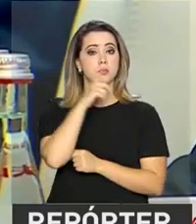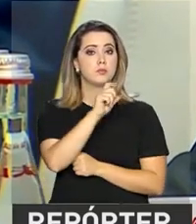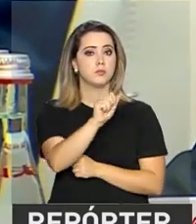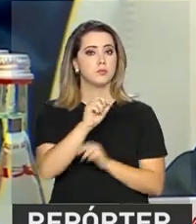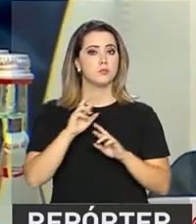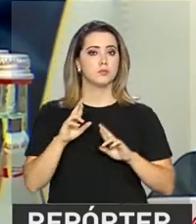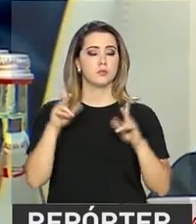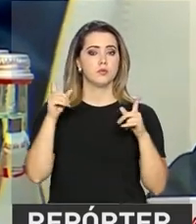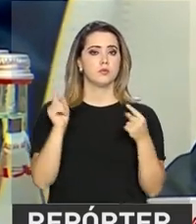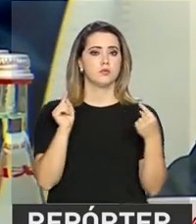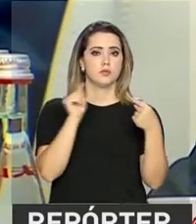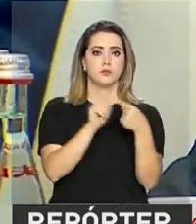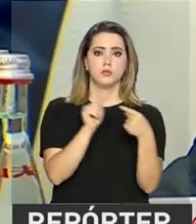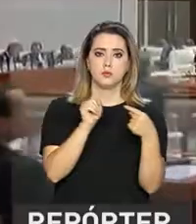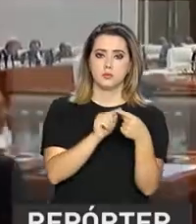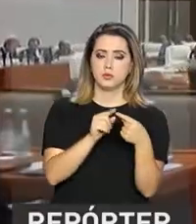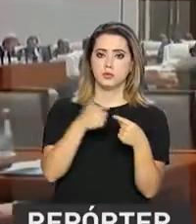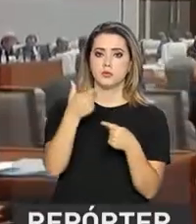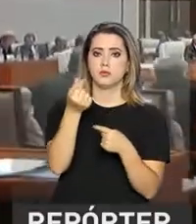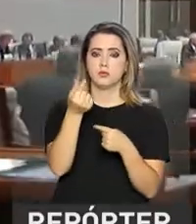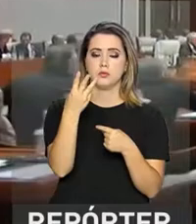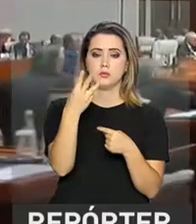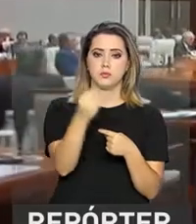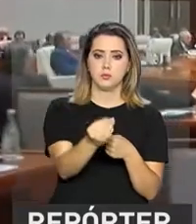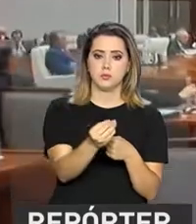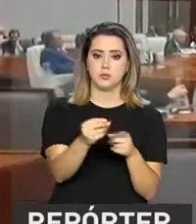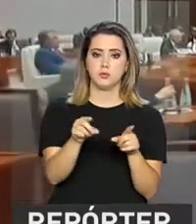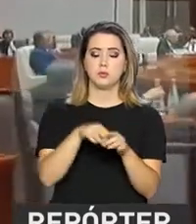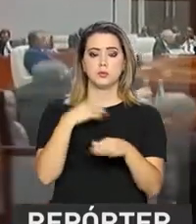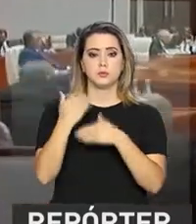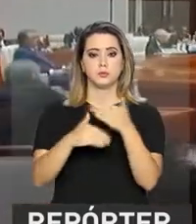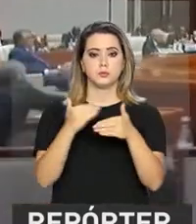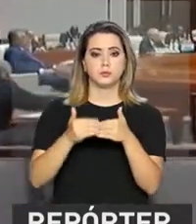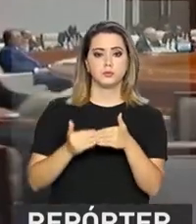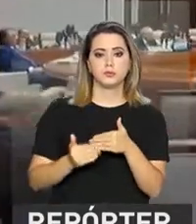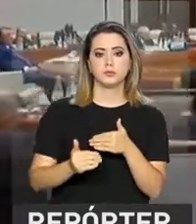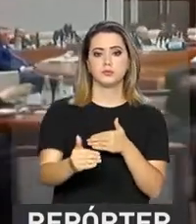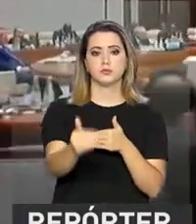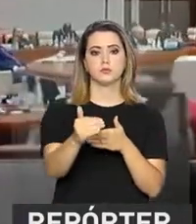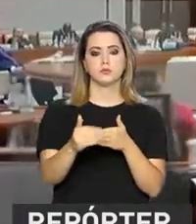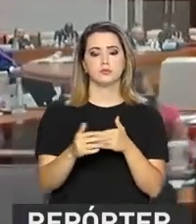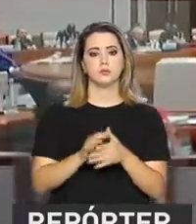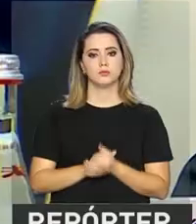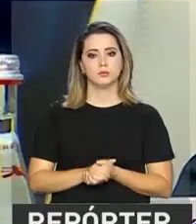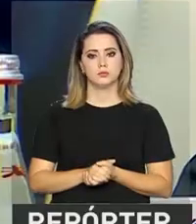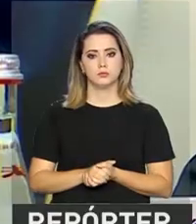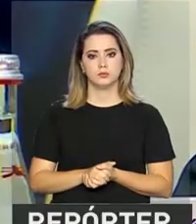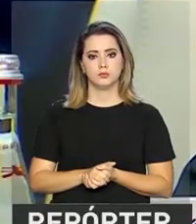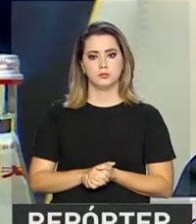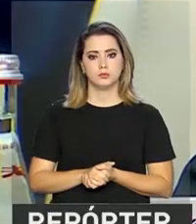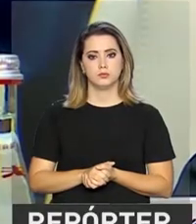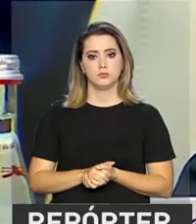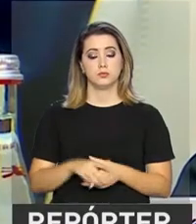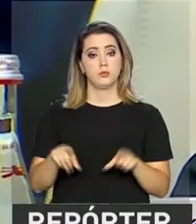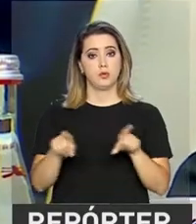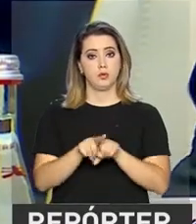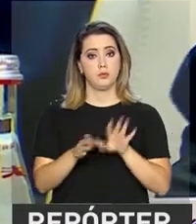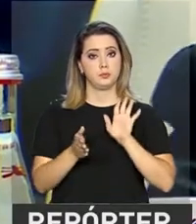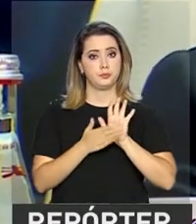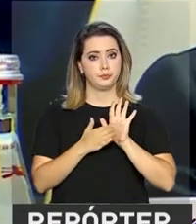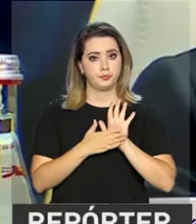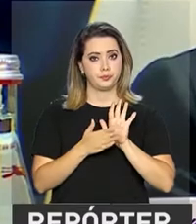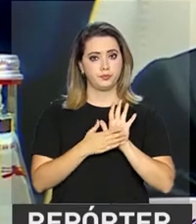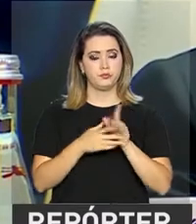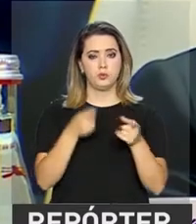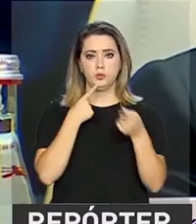os objetivos da Agenda 2030 para o desenvolvimento sustentável. Michel Temer também apresentou